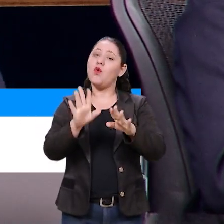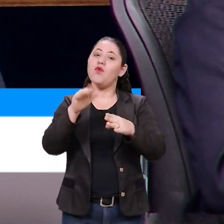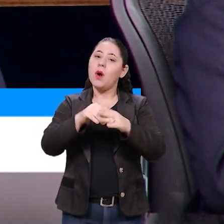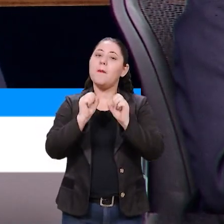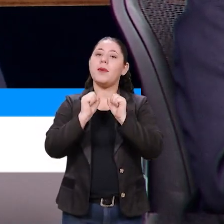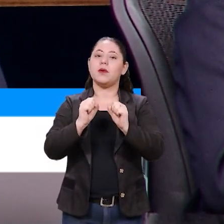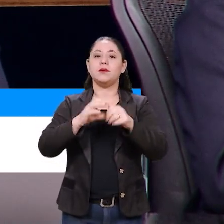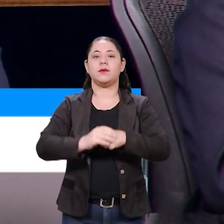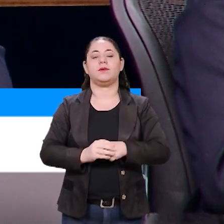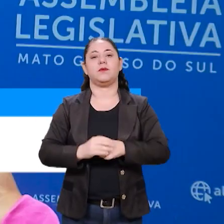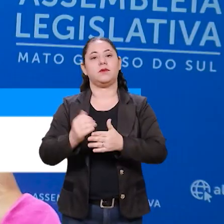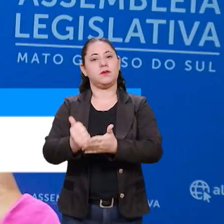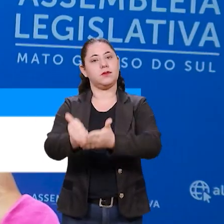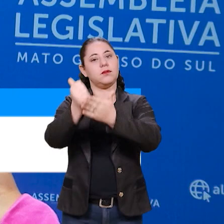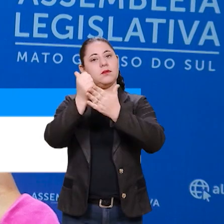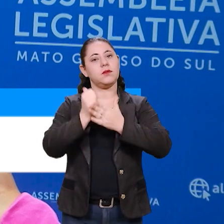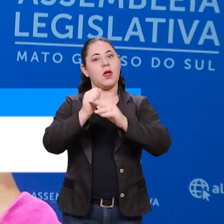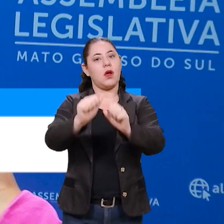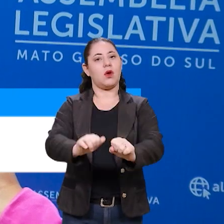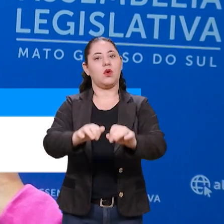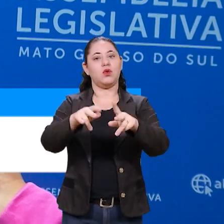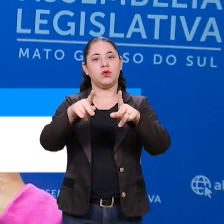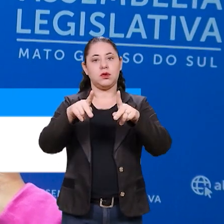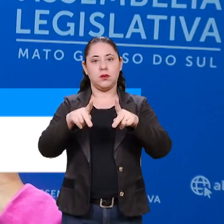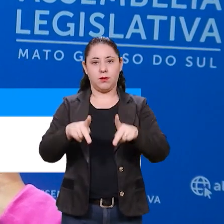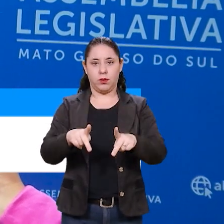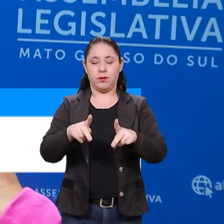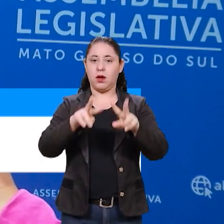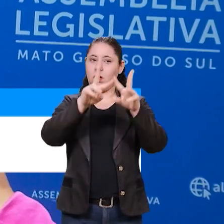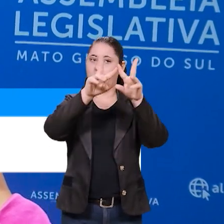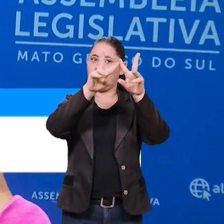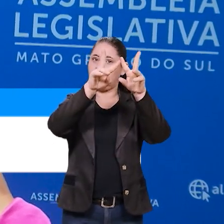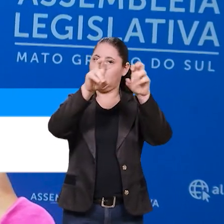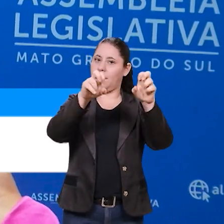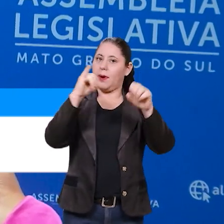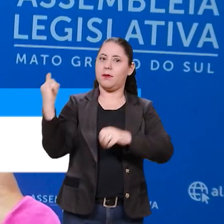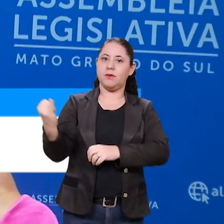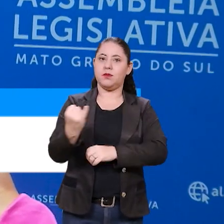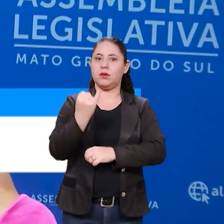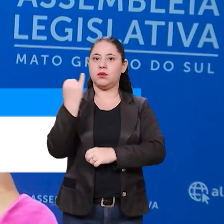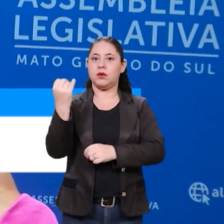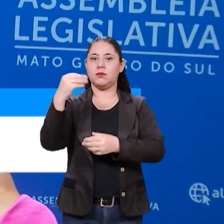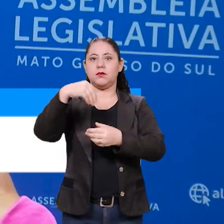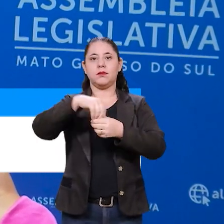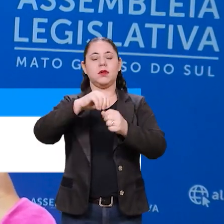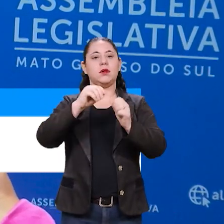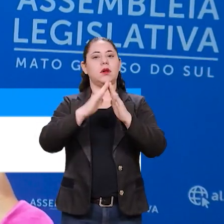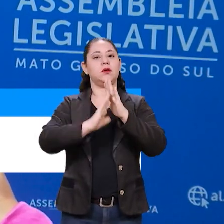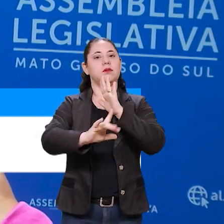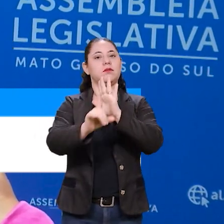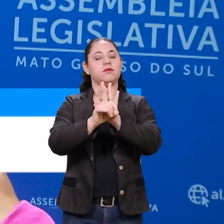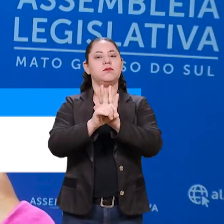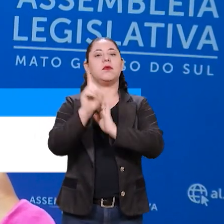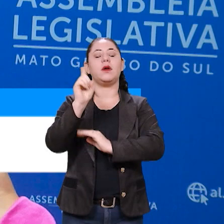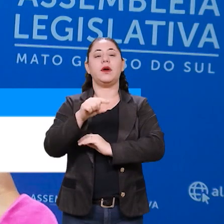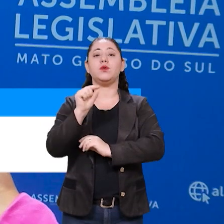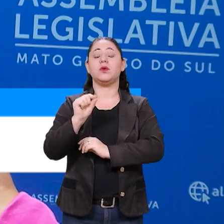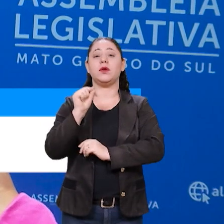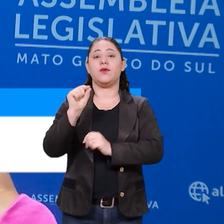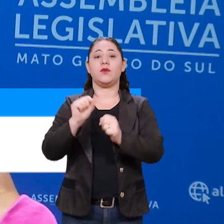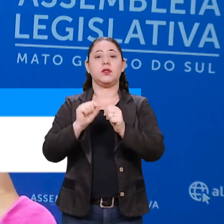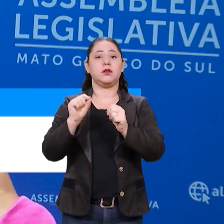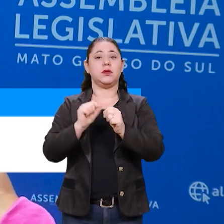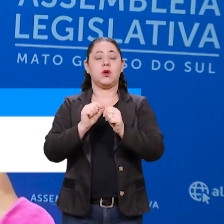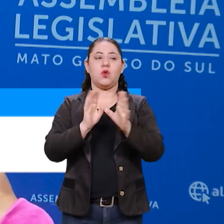sua votação. Trazer essa audiência pública com um tema de tamanha relevância para dentro da casa é